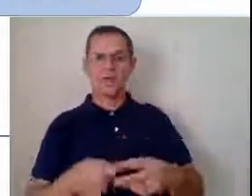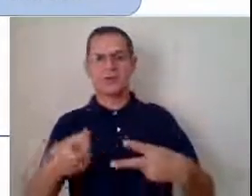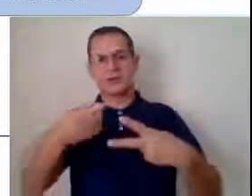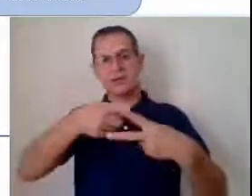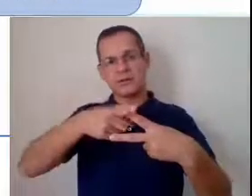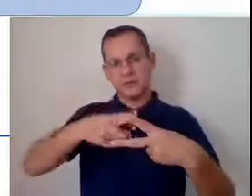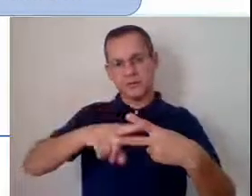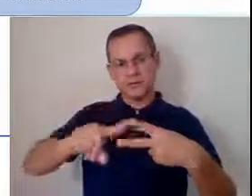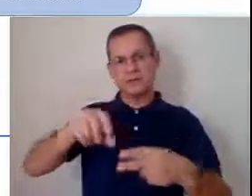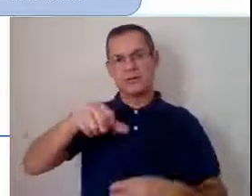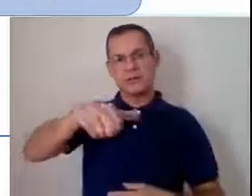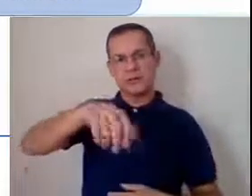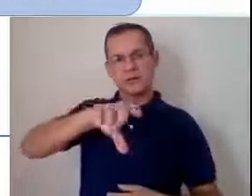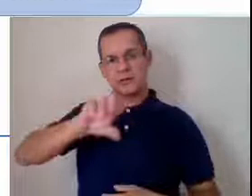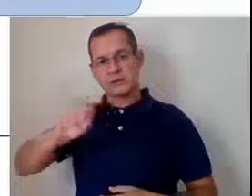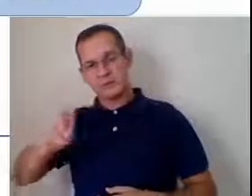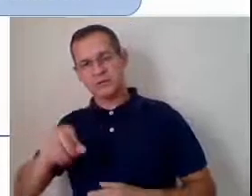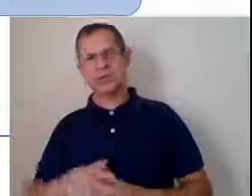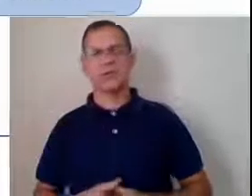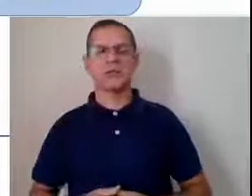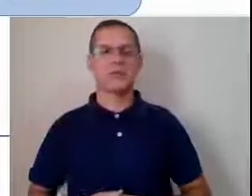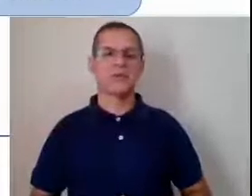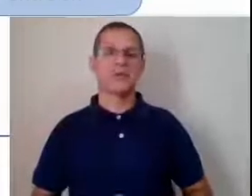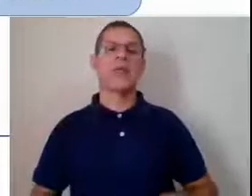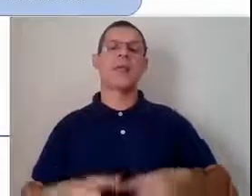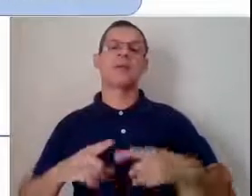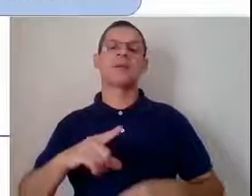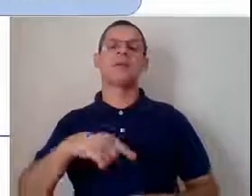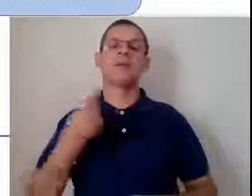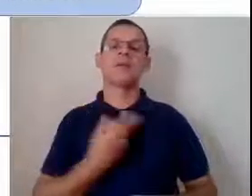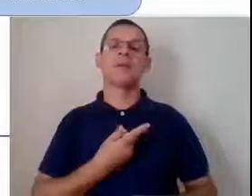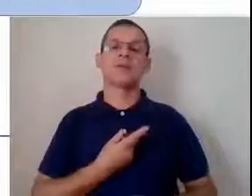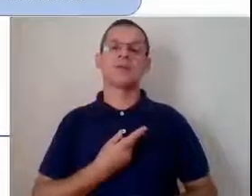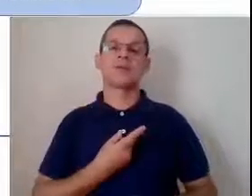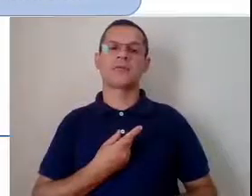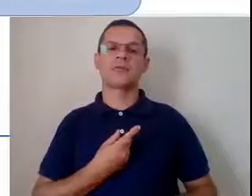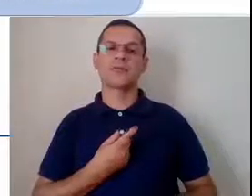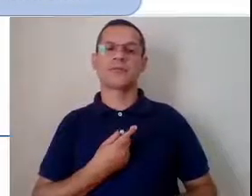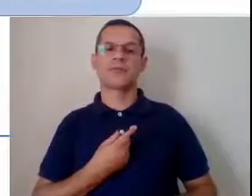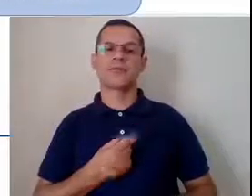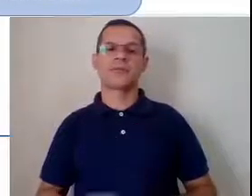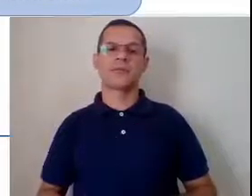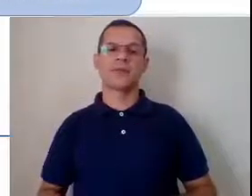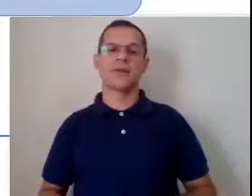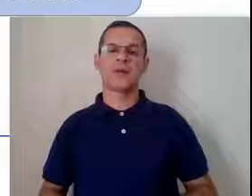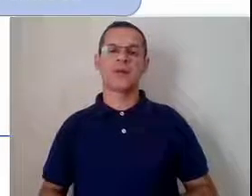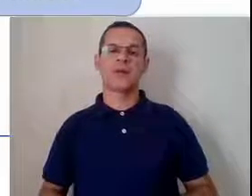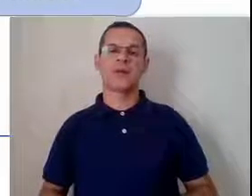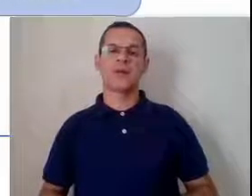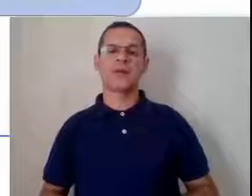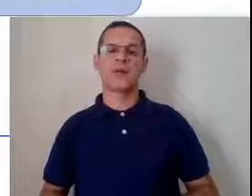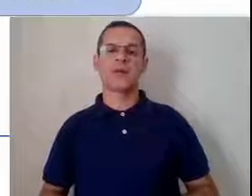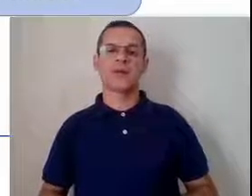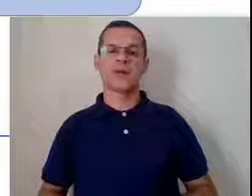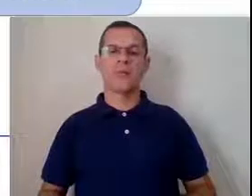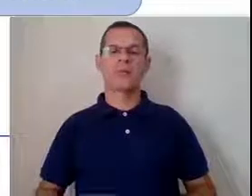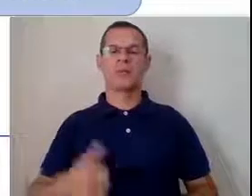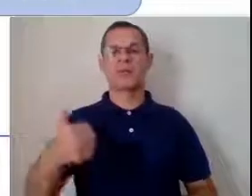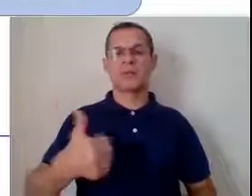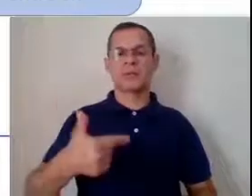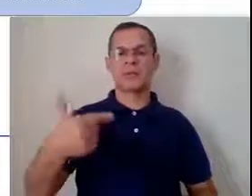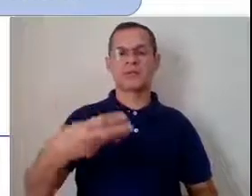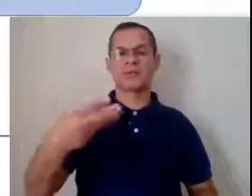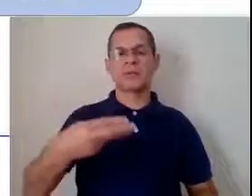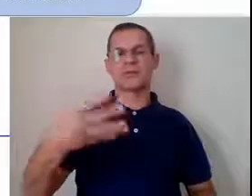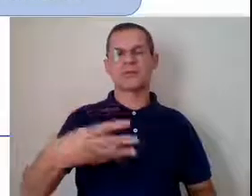de 90 graus entre si, tá? E nós temos esses quadrantes. Primeiro quadrante, segundo quadrante, terceiro